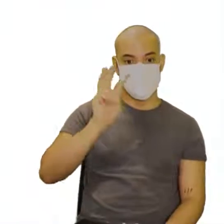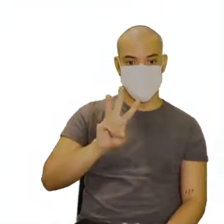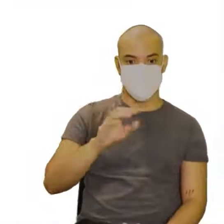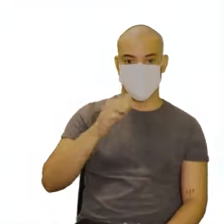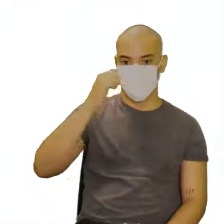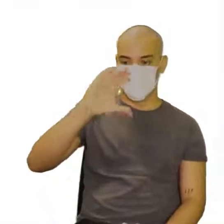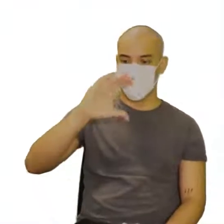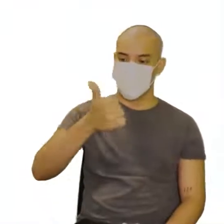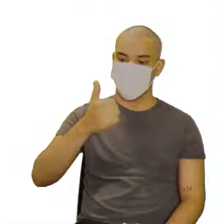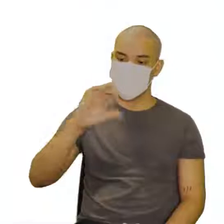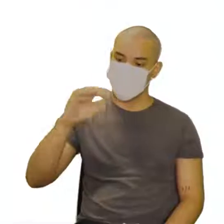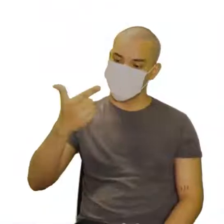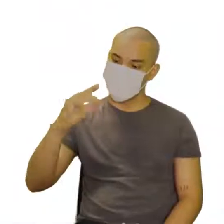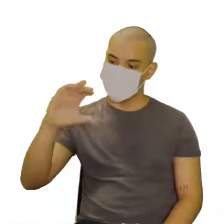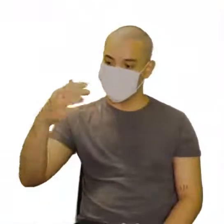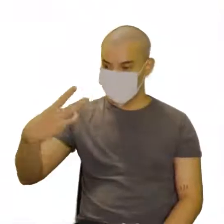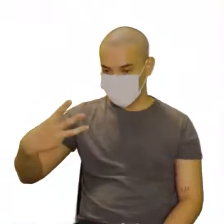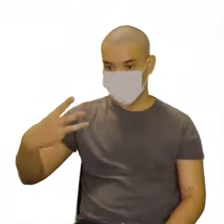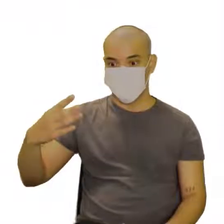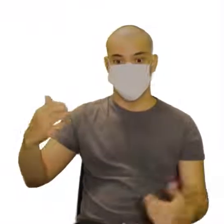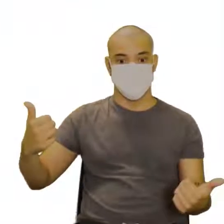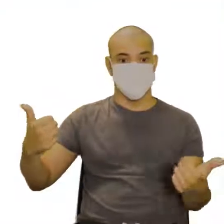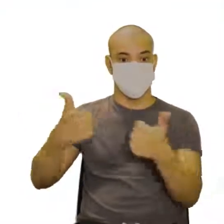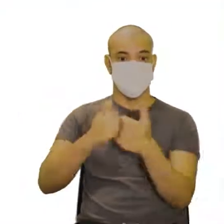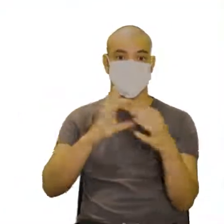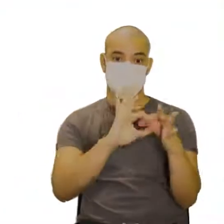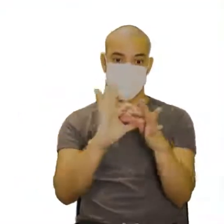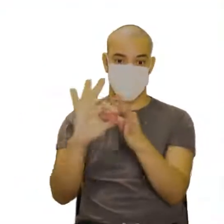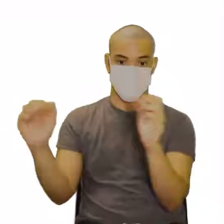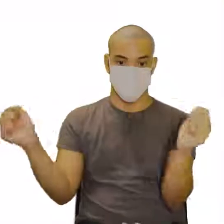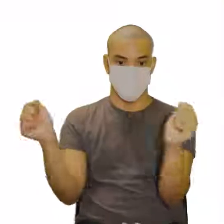capacitores associados em série, com suas